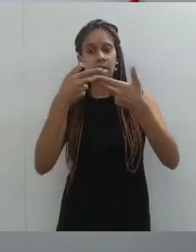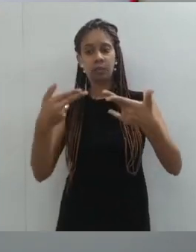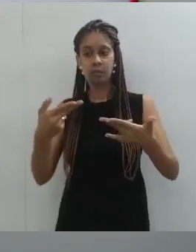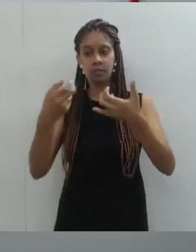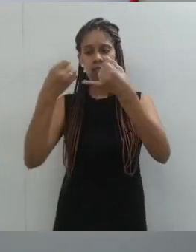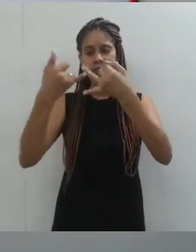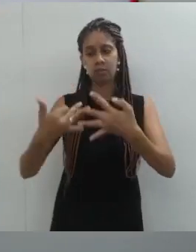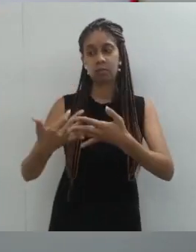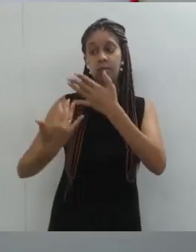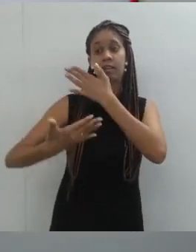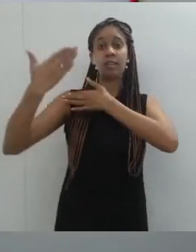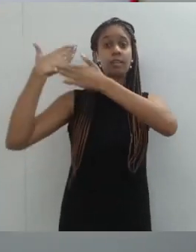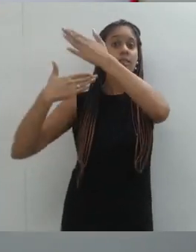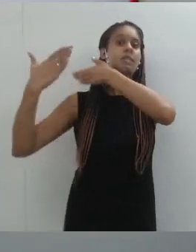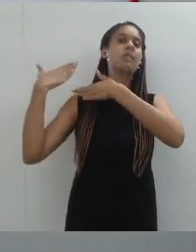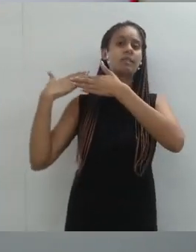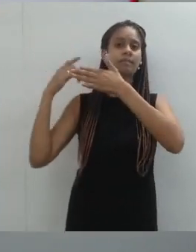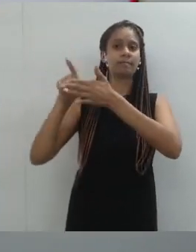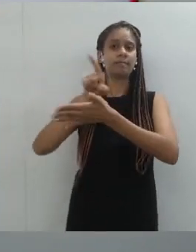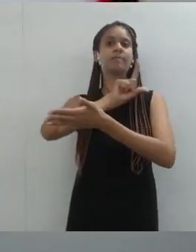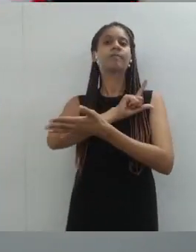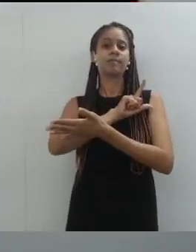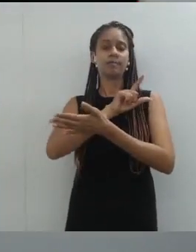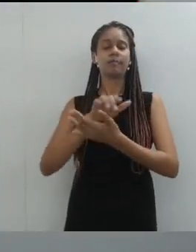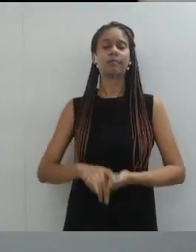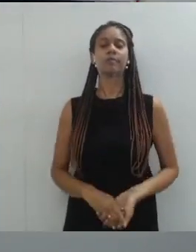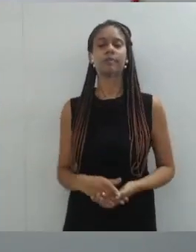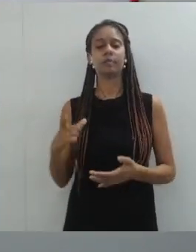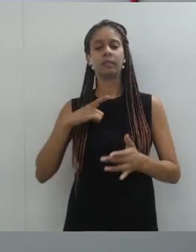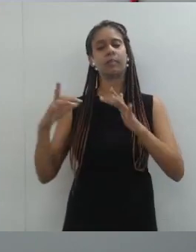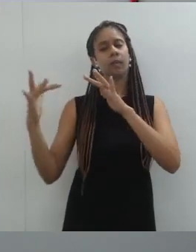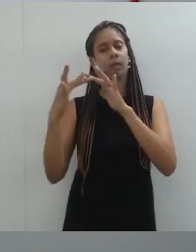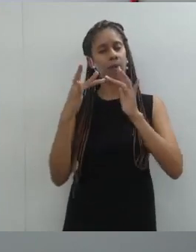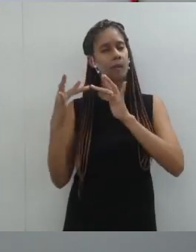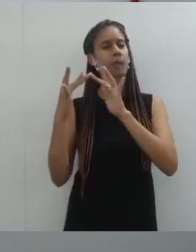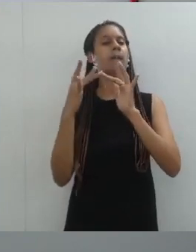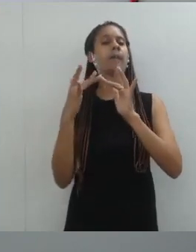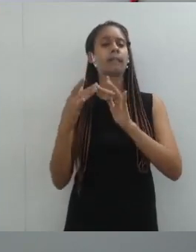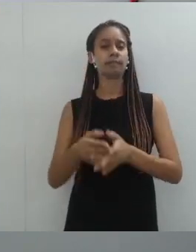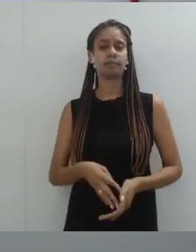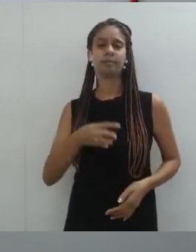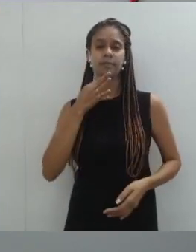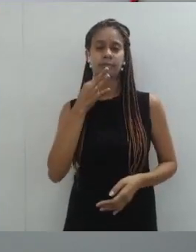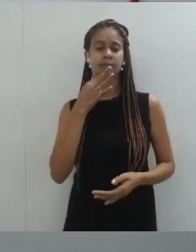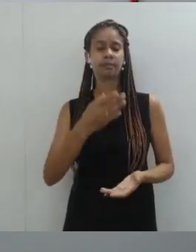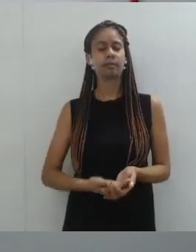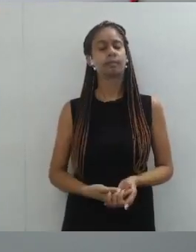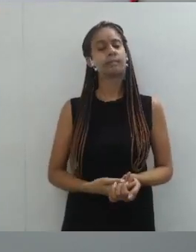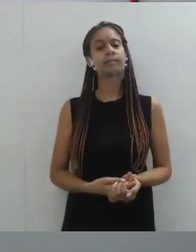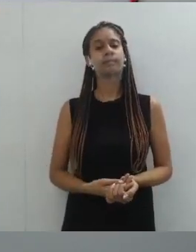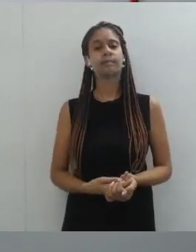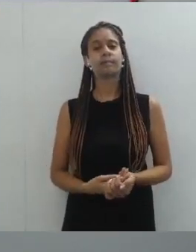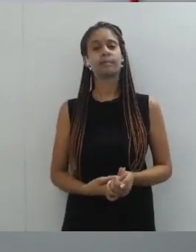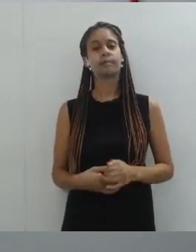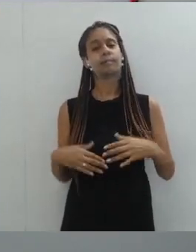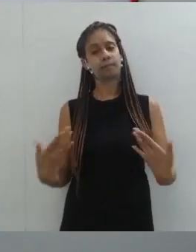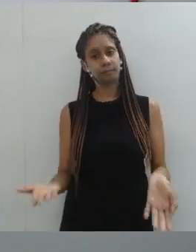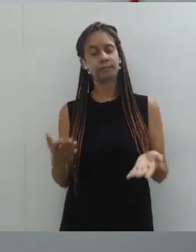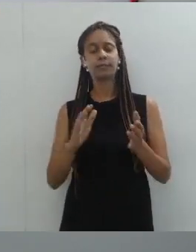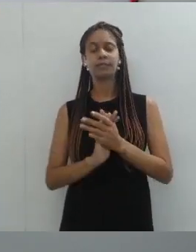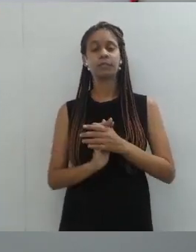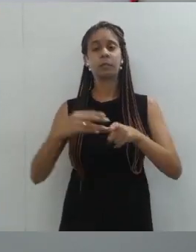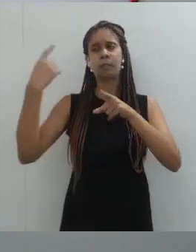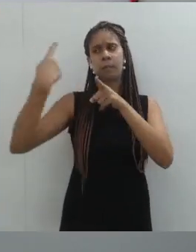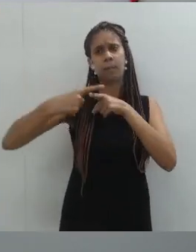povos que teve contato. Show? Vamos seguindo mais um pouquinho? E por que estudar história?